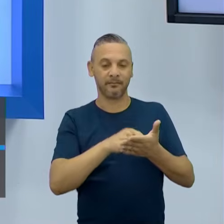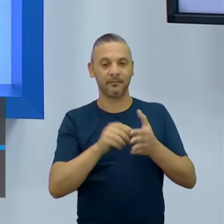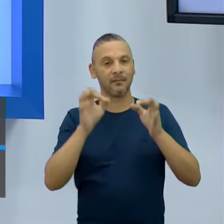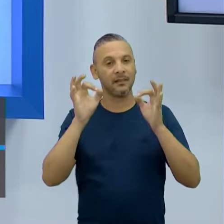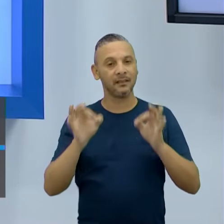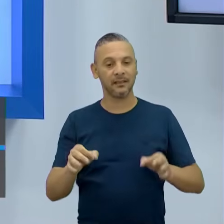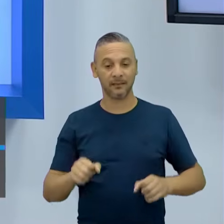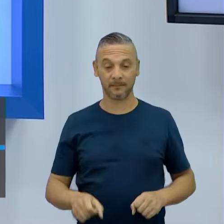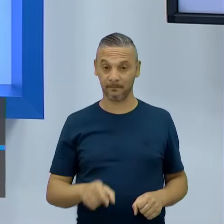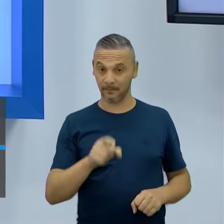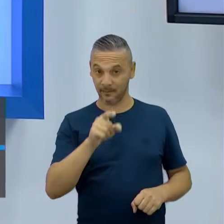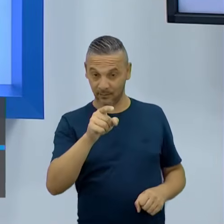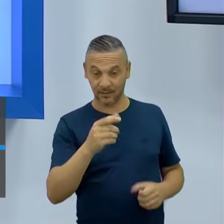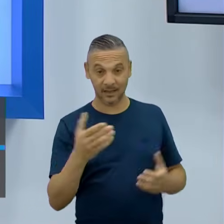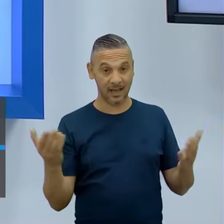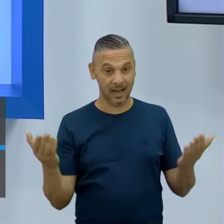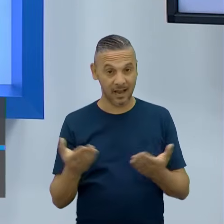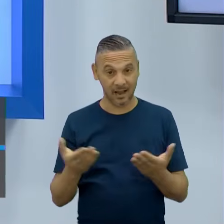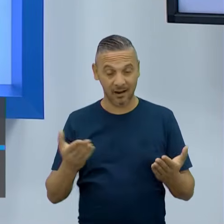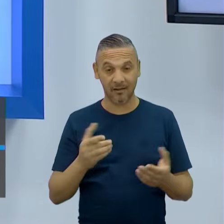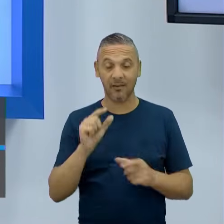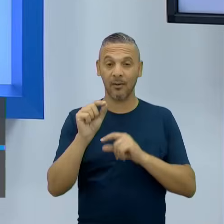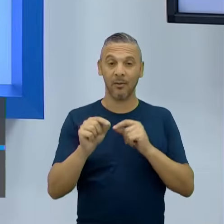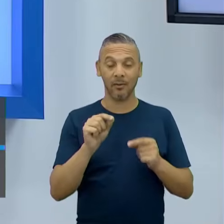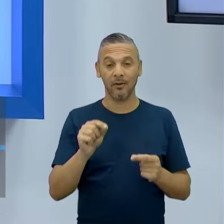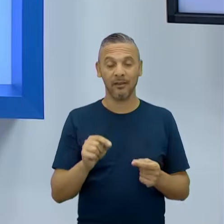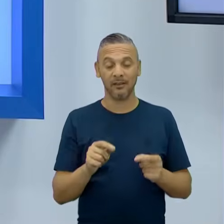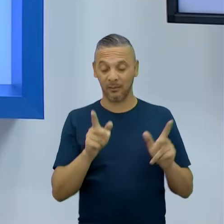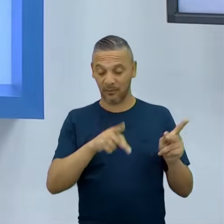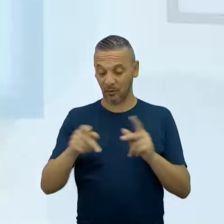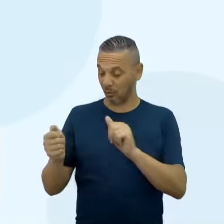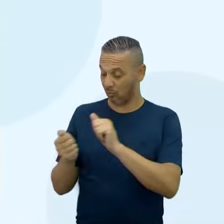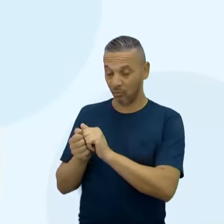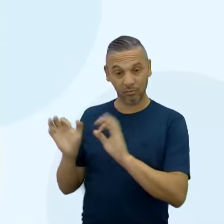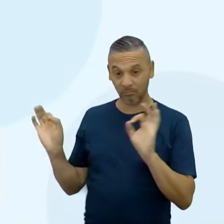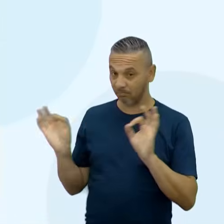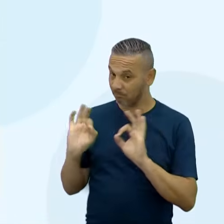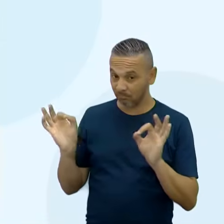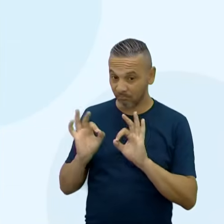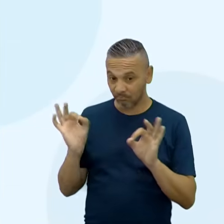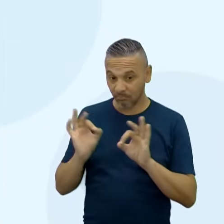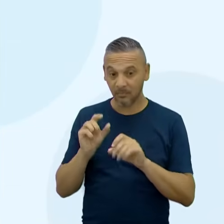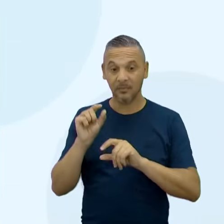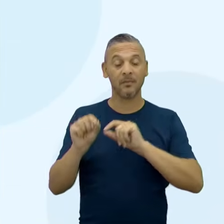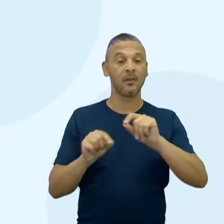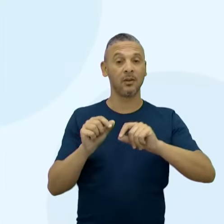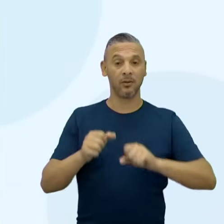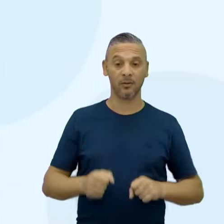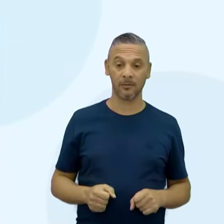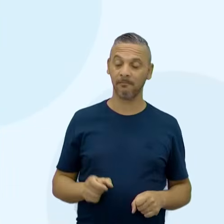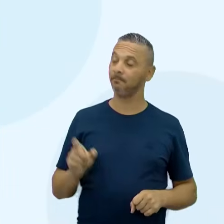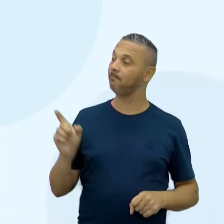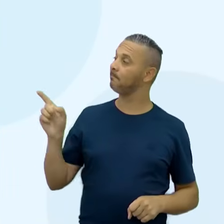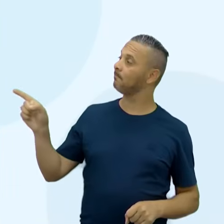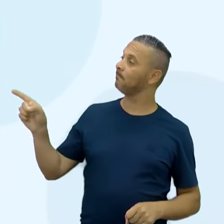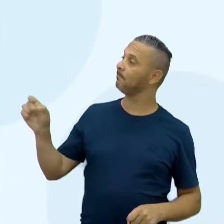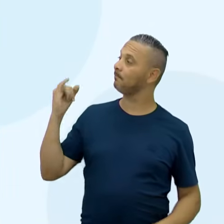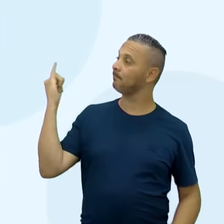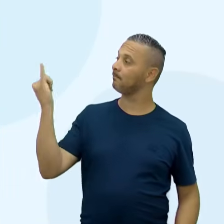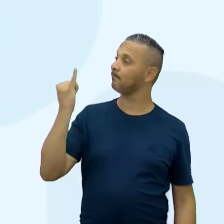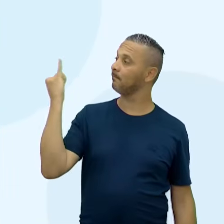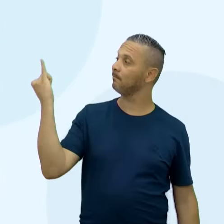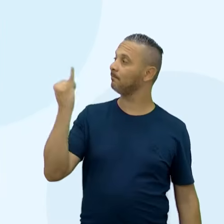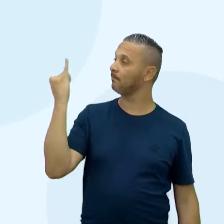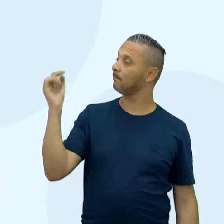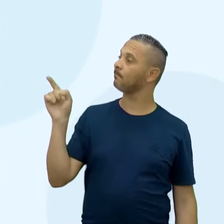você também que está aí nos acompanhando, mas sem o seu professor do lado, que está nos acompanhando sozinho, importante você colocar aí no